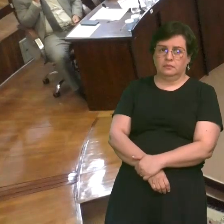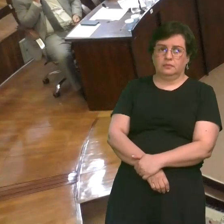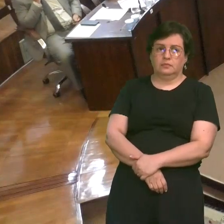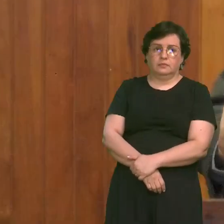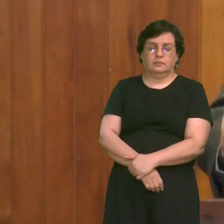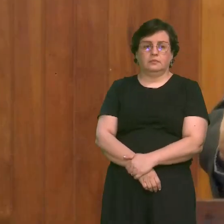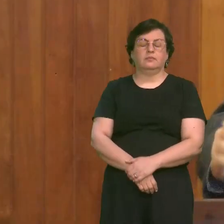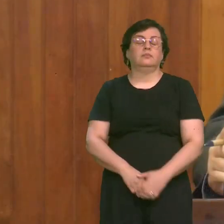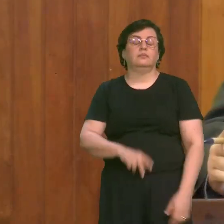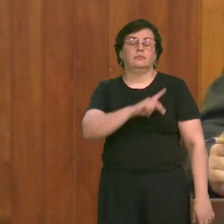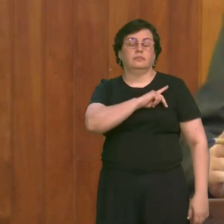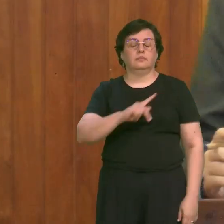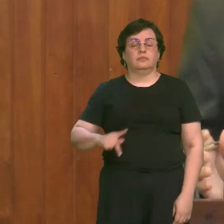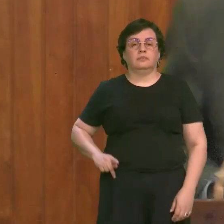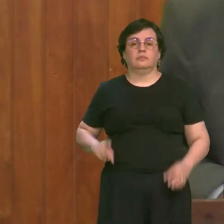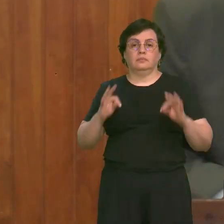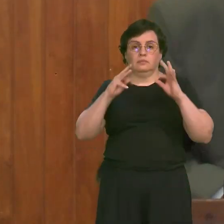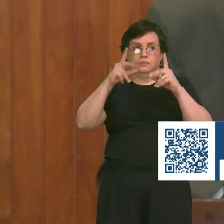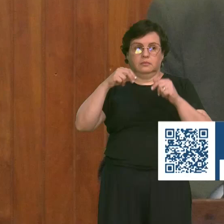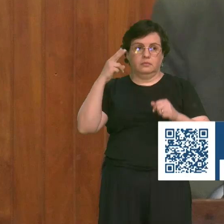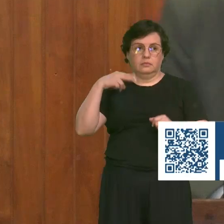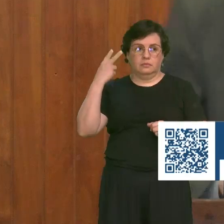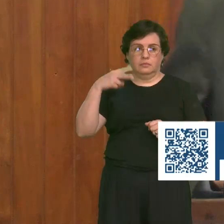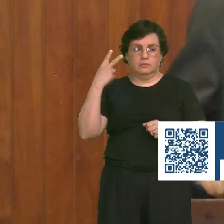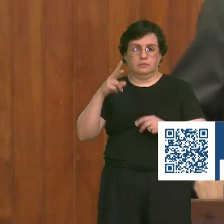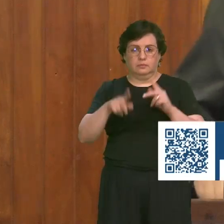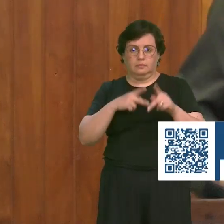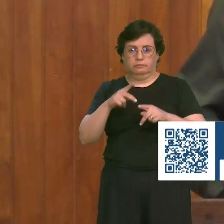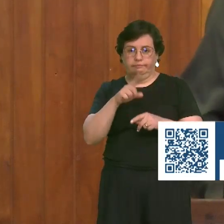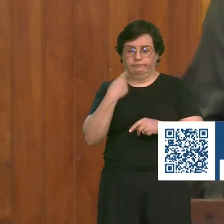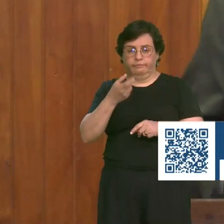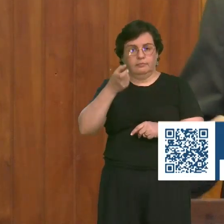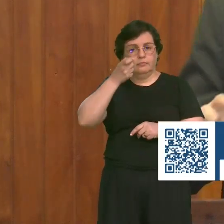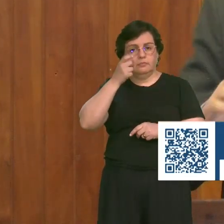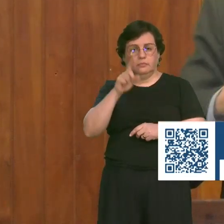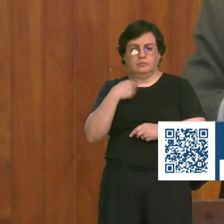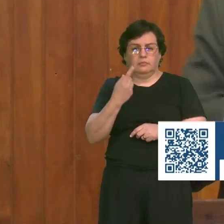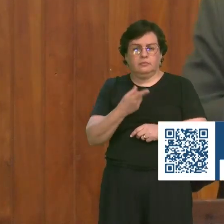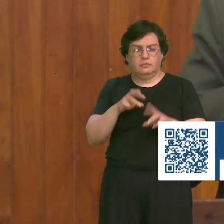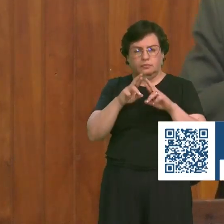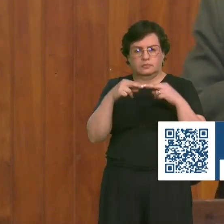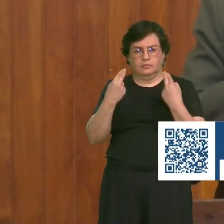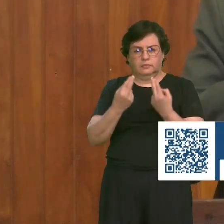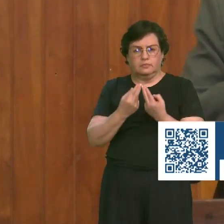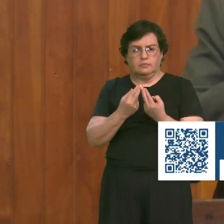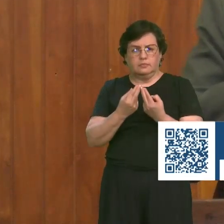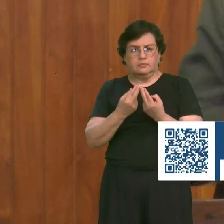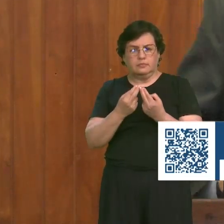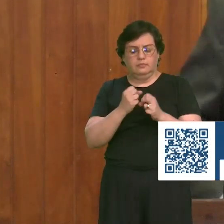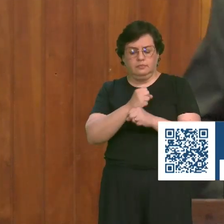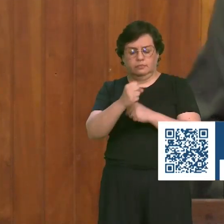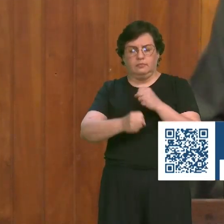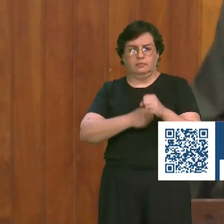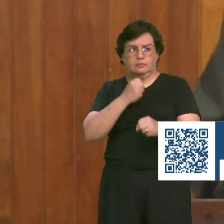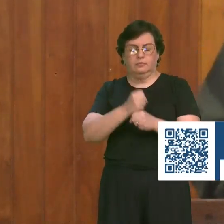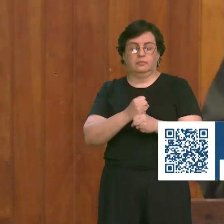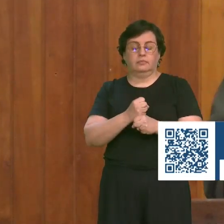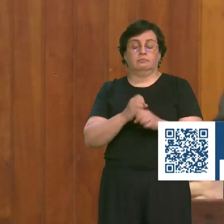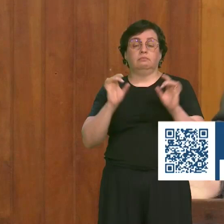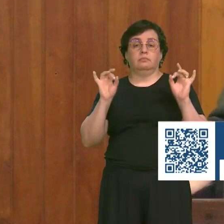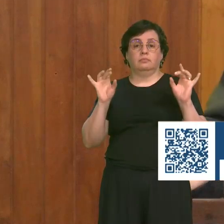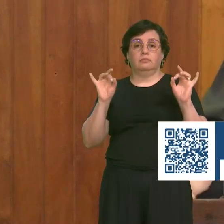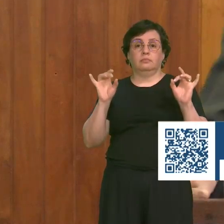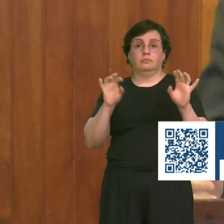senhor presidente senhoras vereadores senhores vereadores população que nos assiste nós estamos numa sessão anual camarada